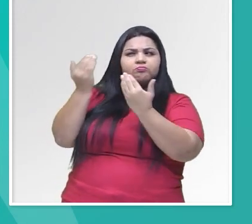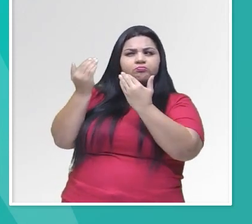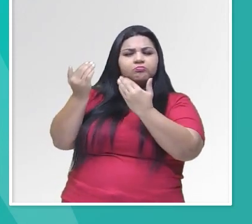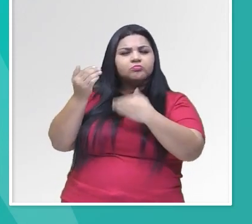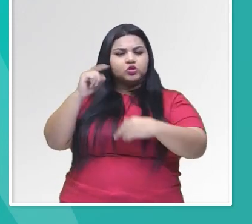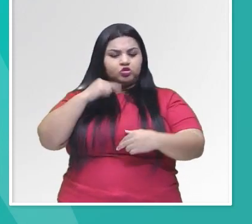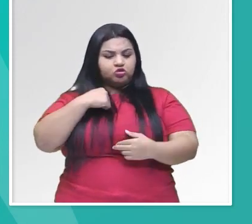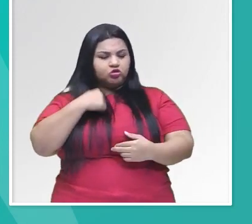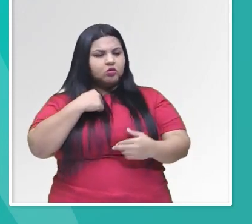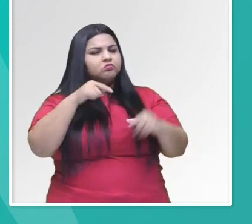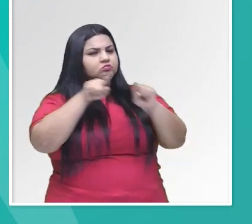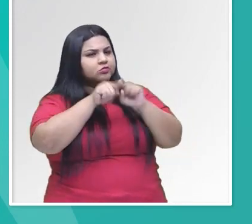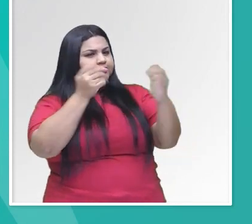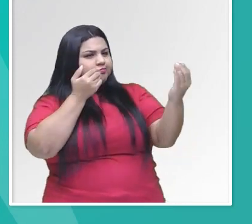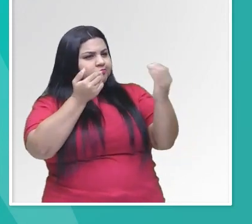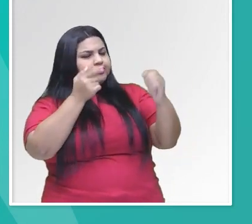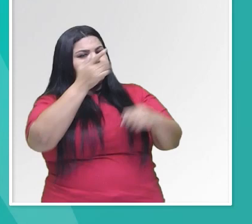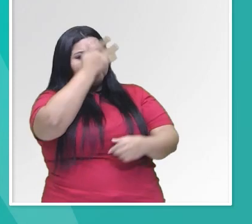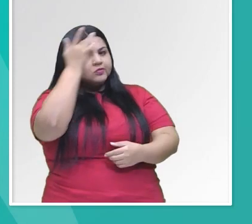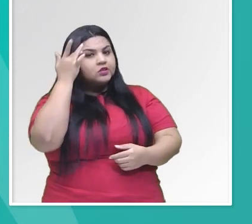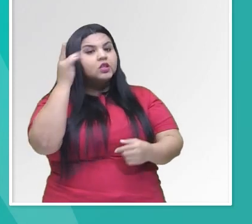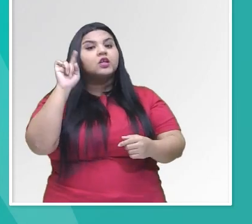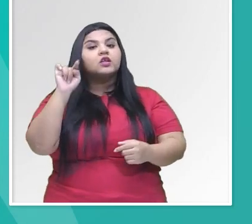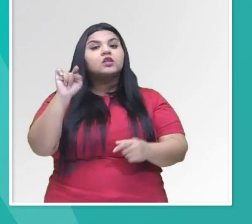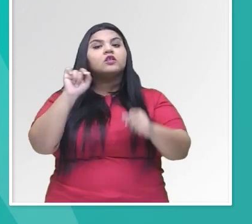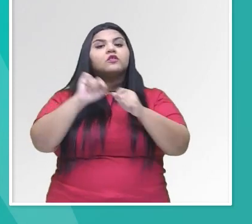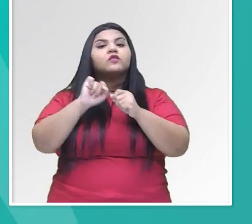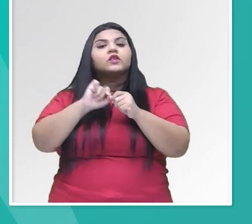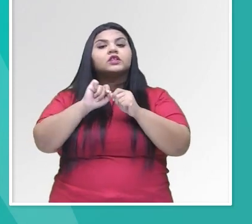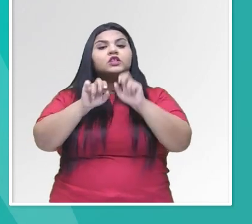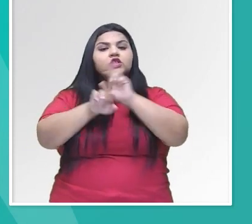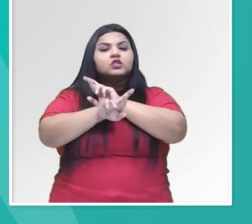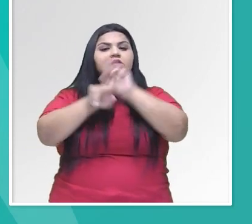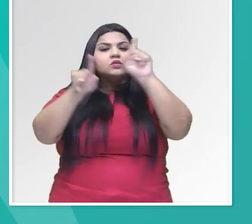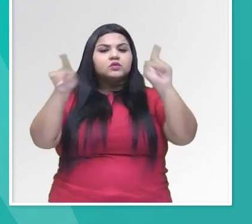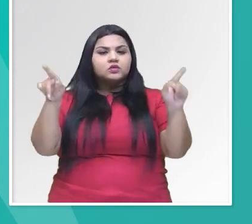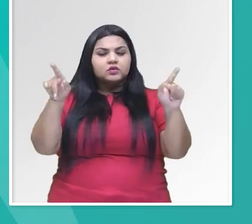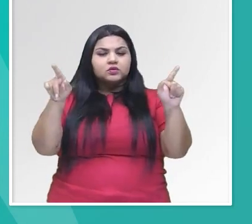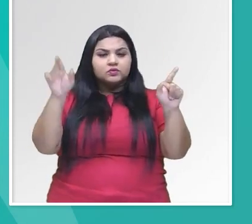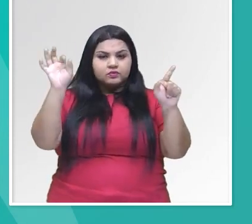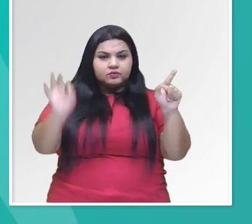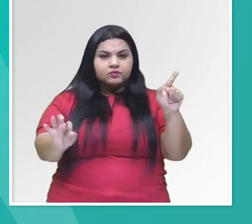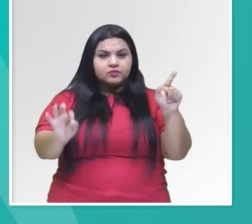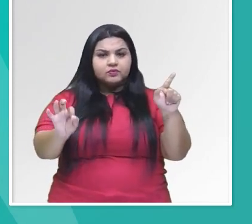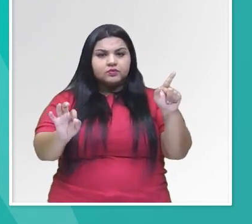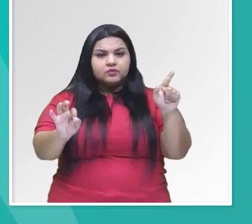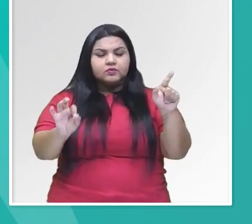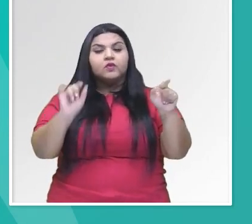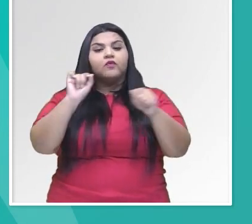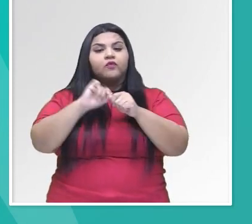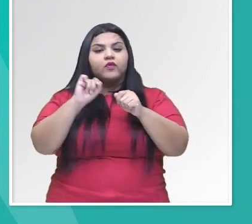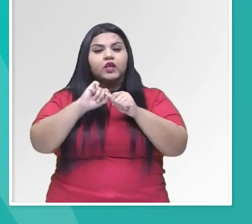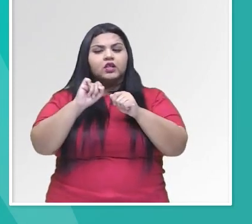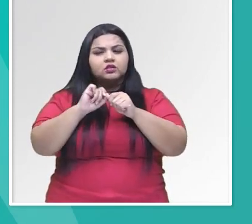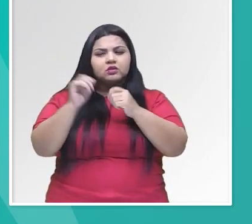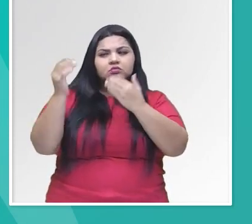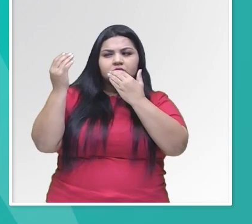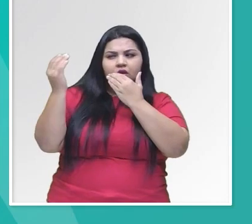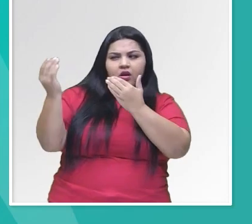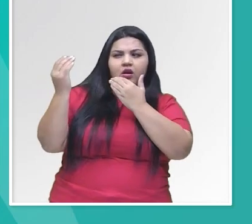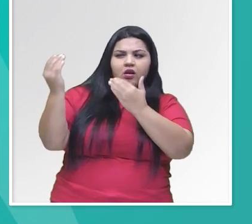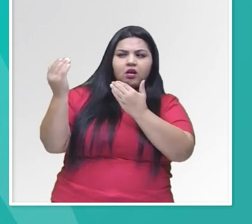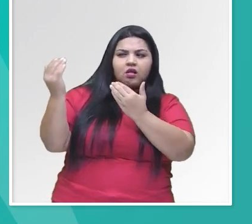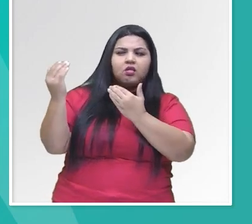Vejam bem, gente, aqui nós temos que fazer uma diferenciação, certo? Fazer julgamento não é a